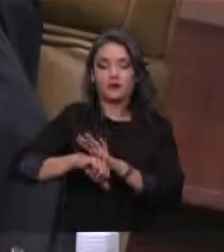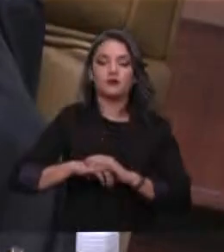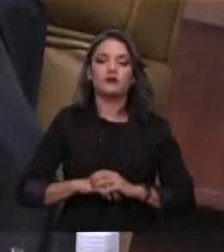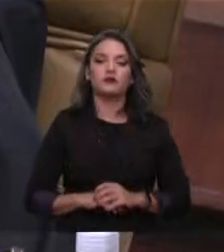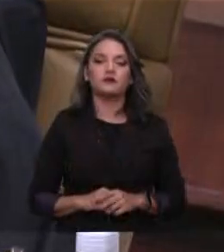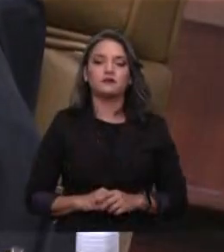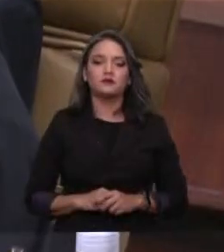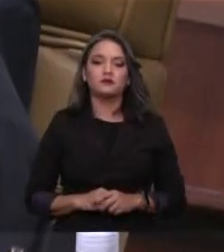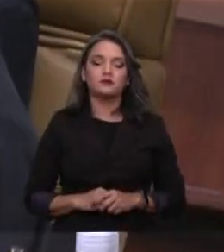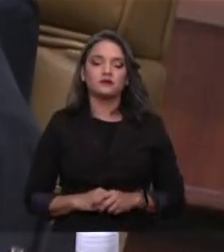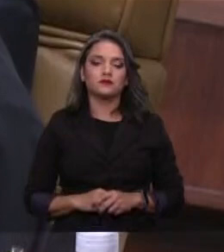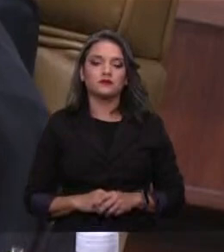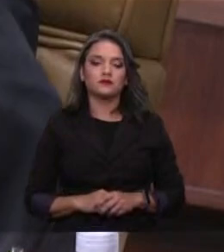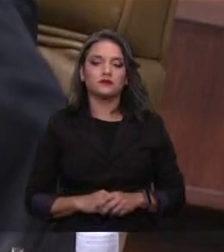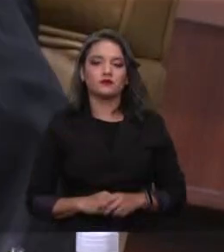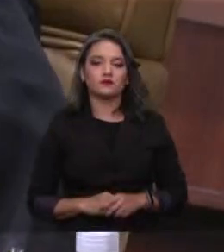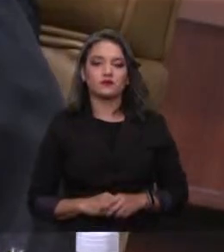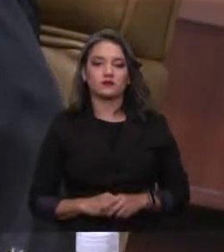Citando aqui